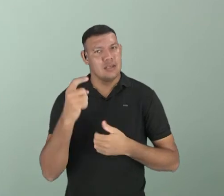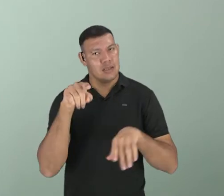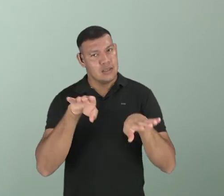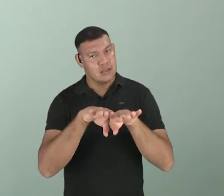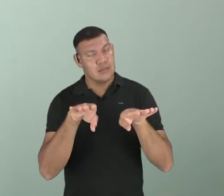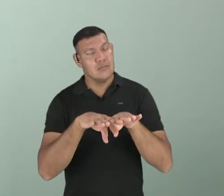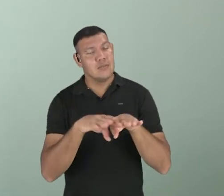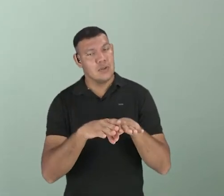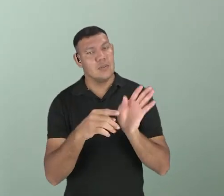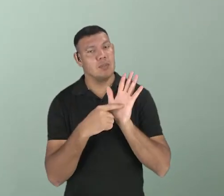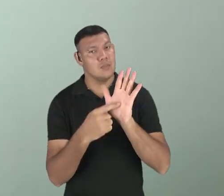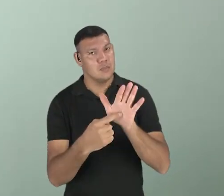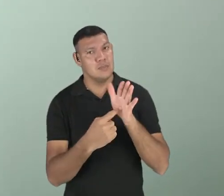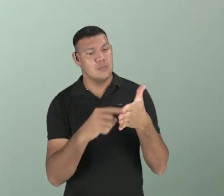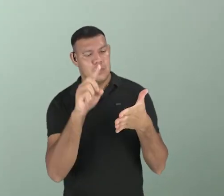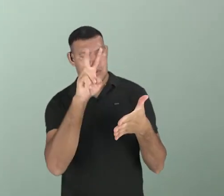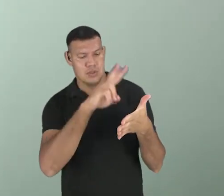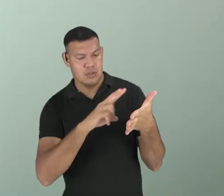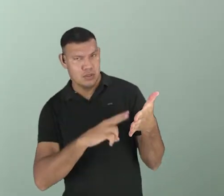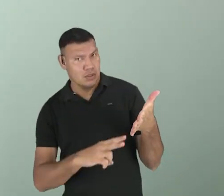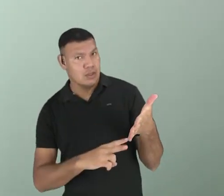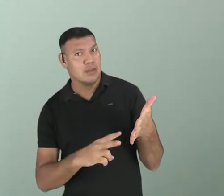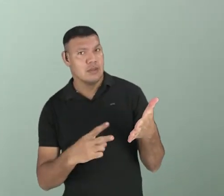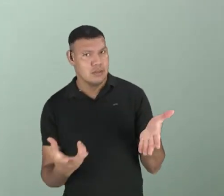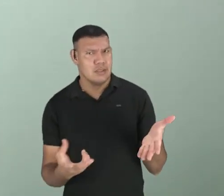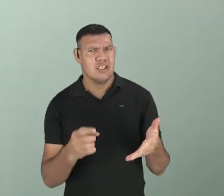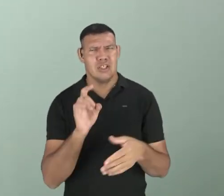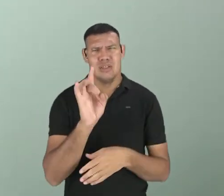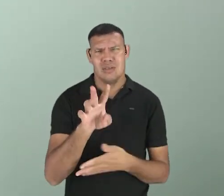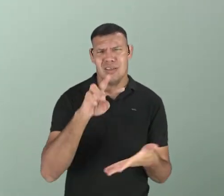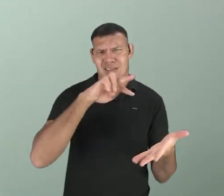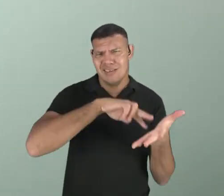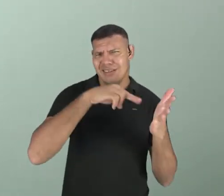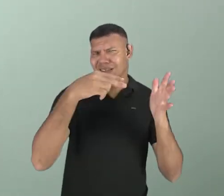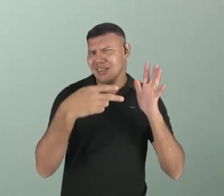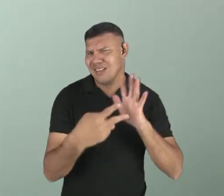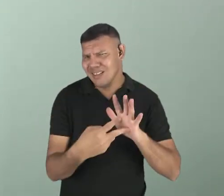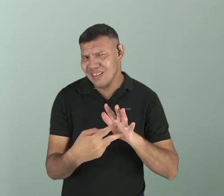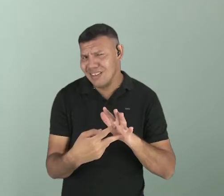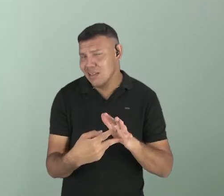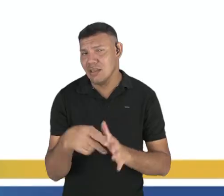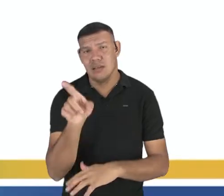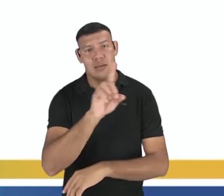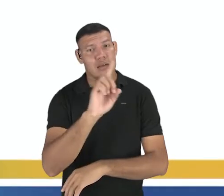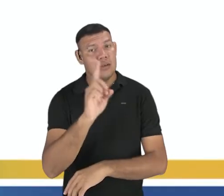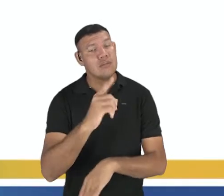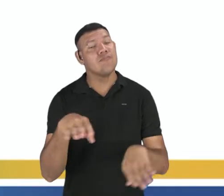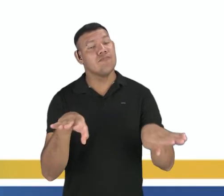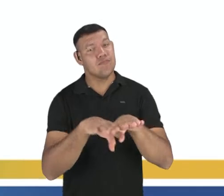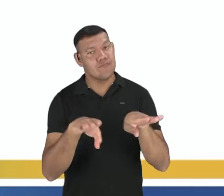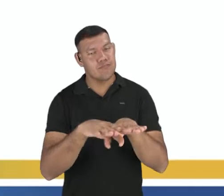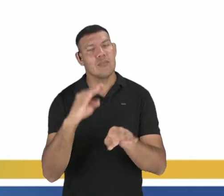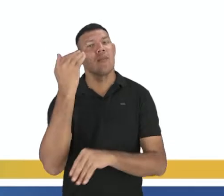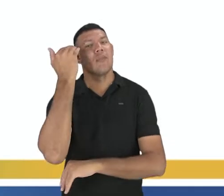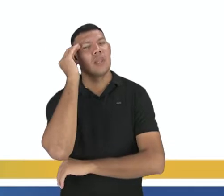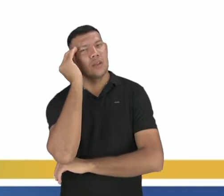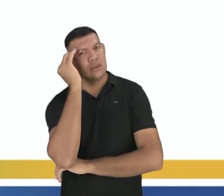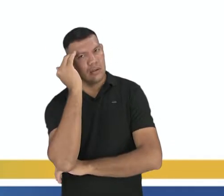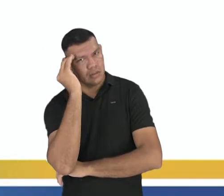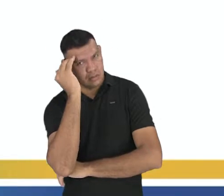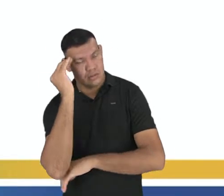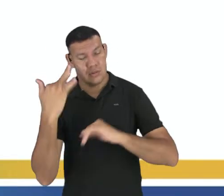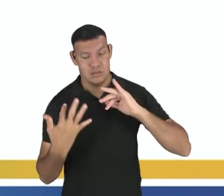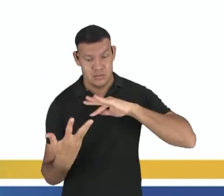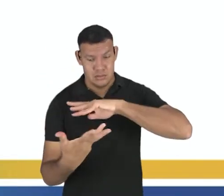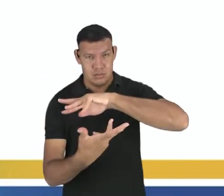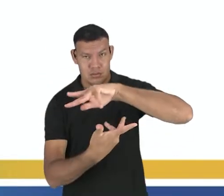né, de leitura, mas não apenas como decifração de sinais, mas sim como uma compreensão do